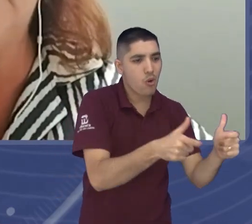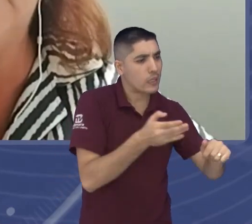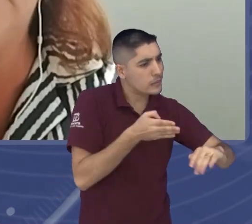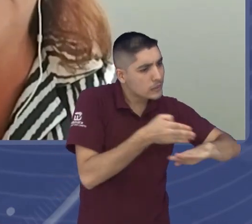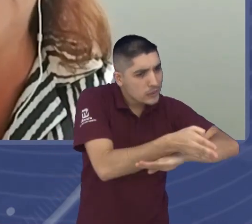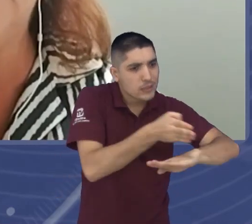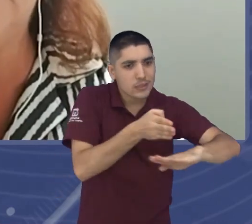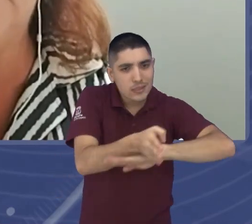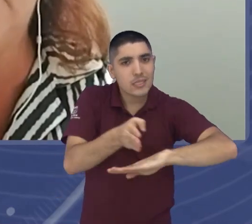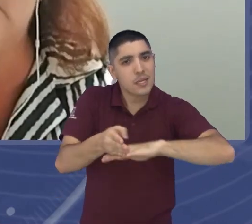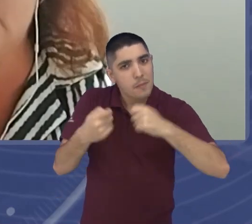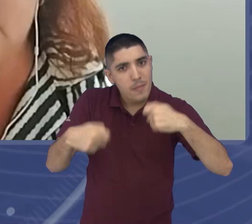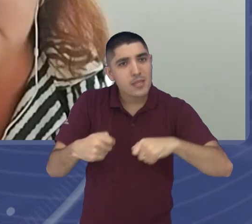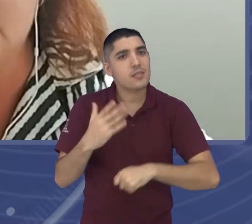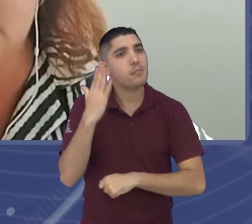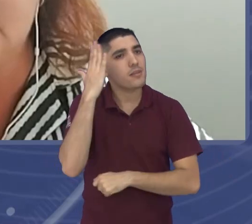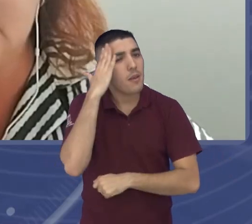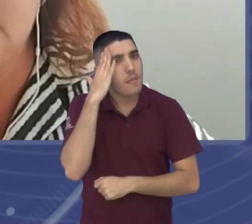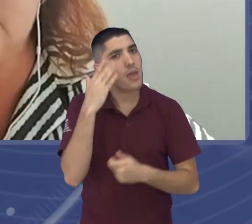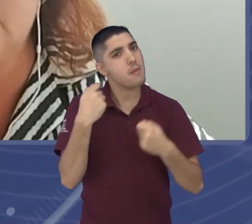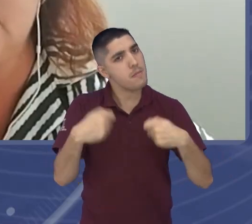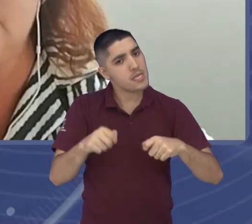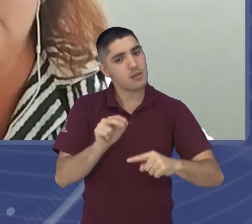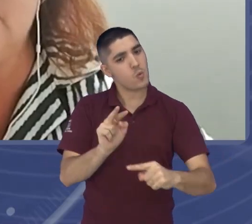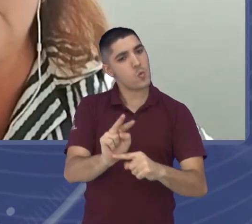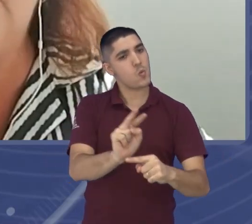para que consigamos preservá-los.